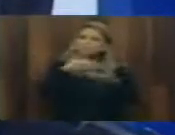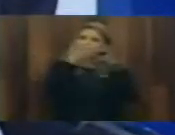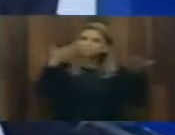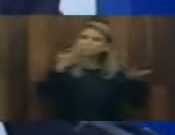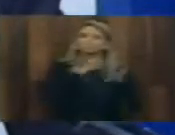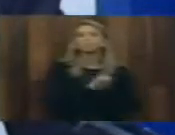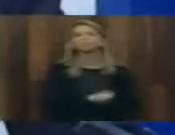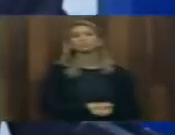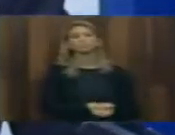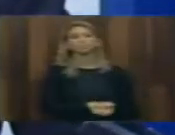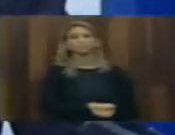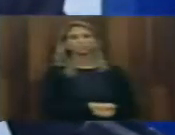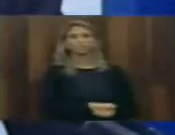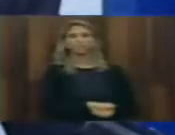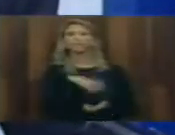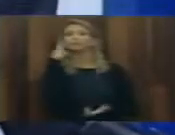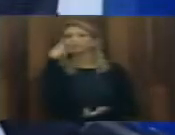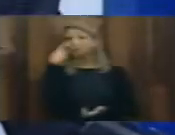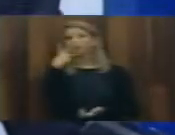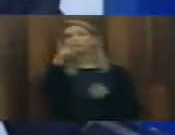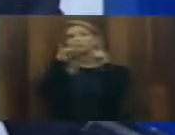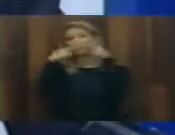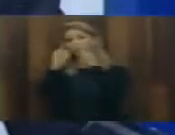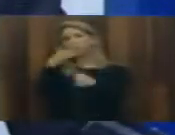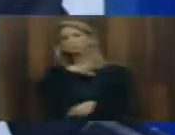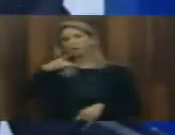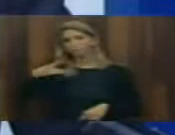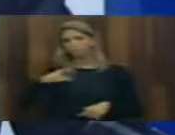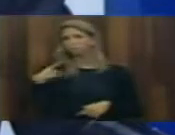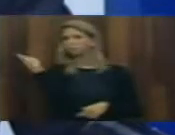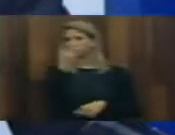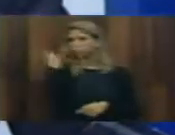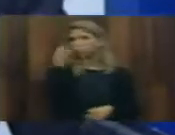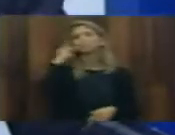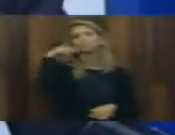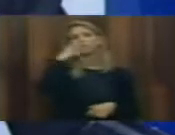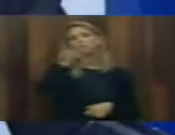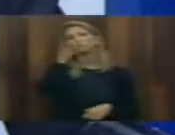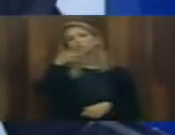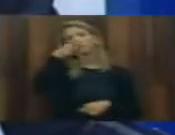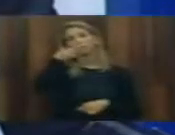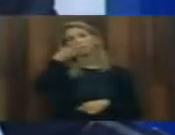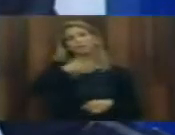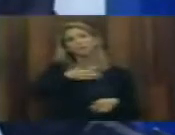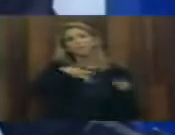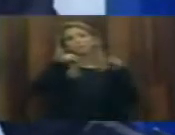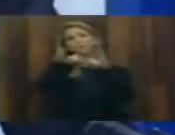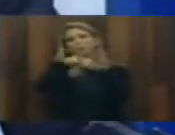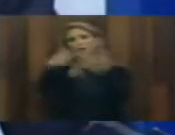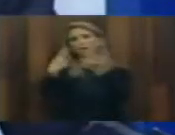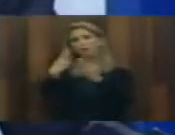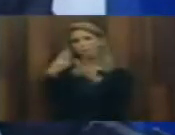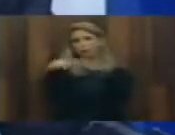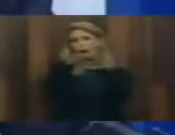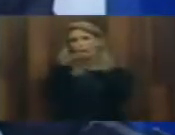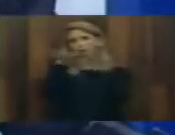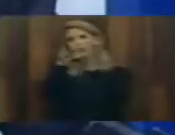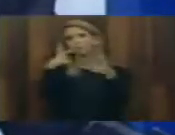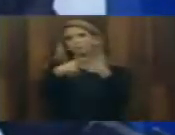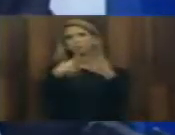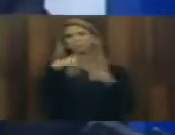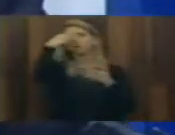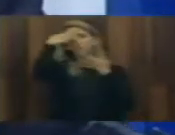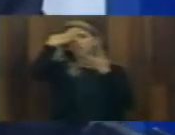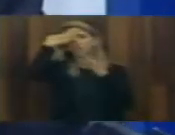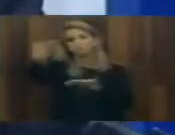Colocar para os agentes de saúde que as palavras dos nobres vereadores também me colocam nesse mesmo sentido, porque eu acho que quem trabalha